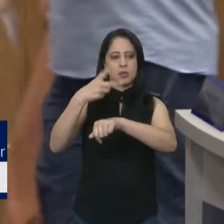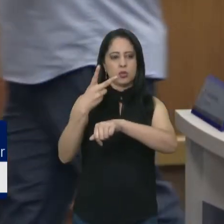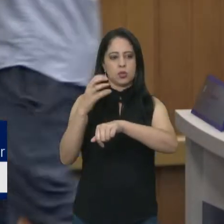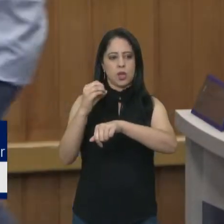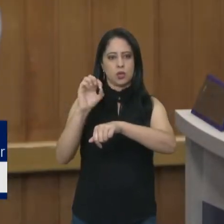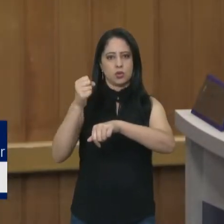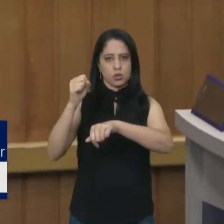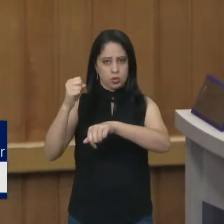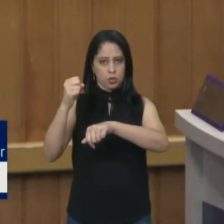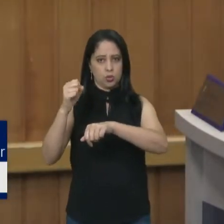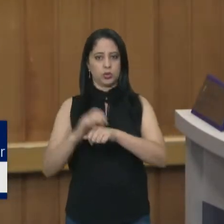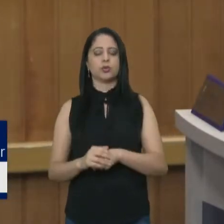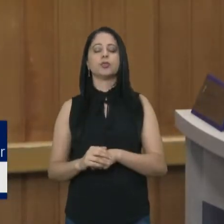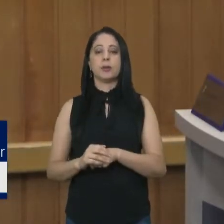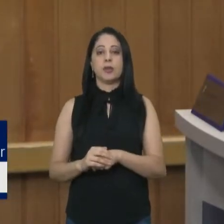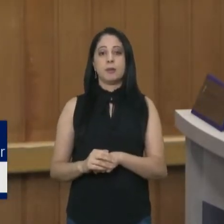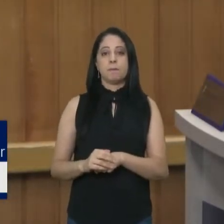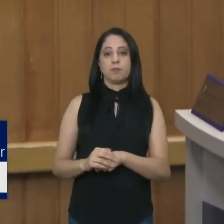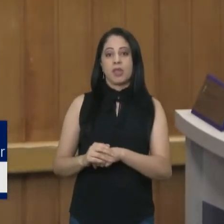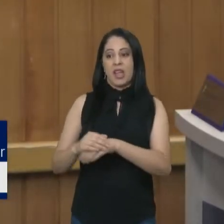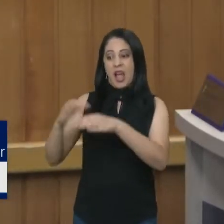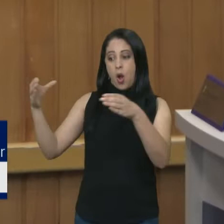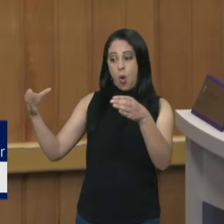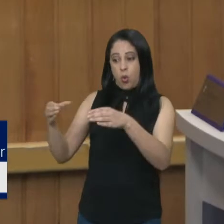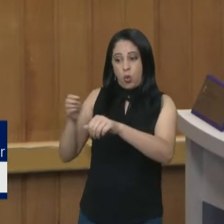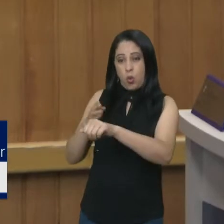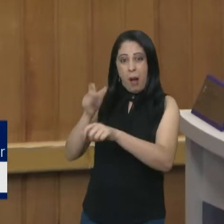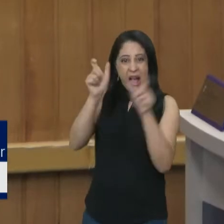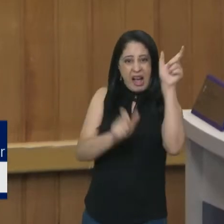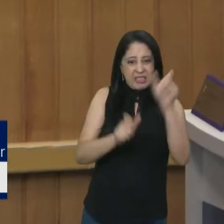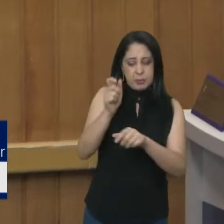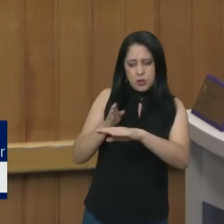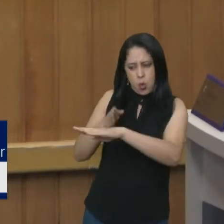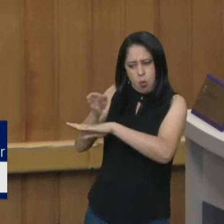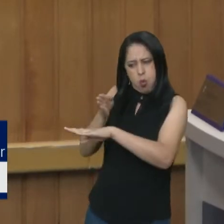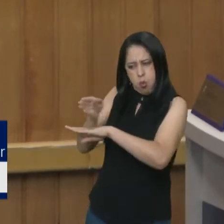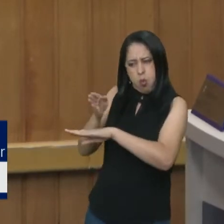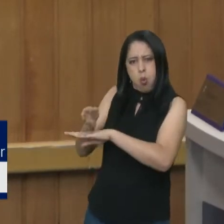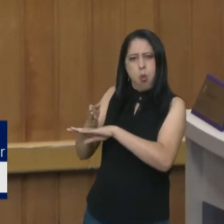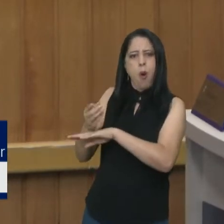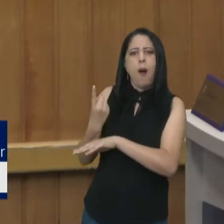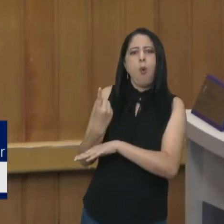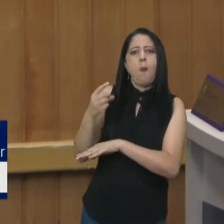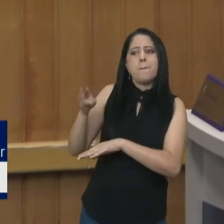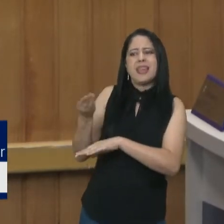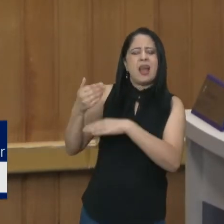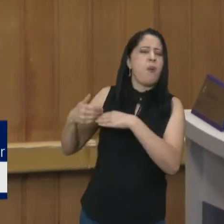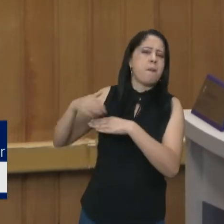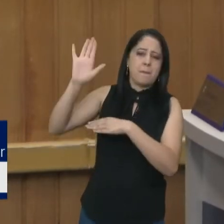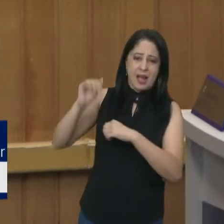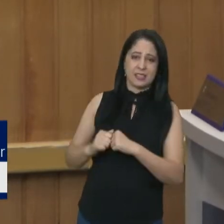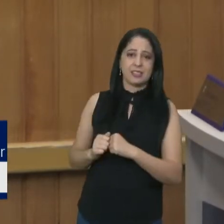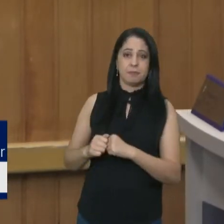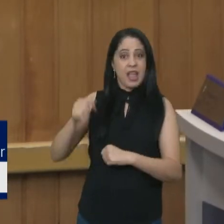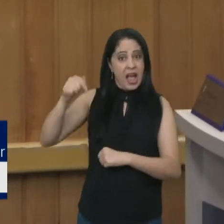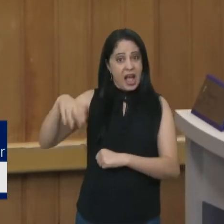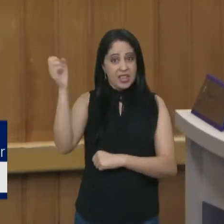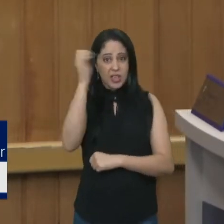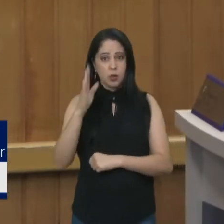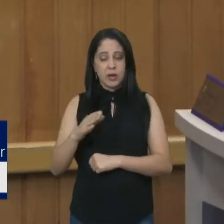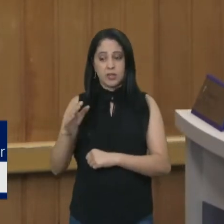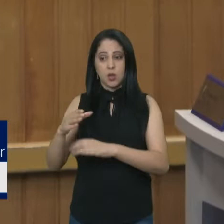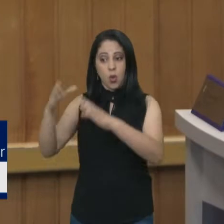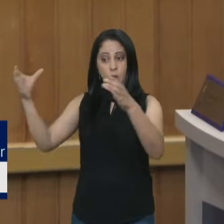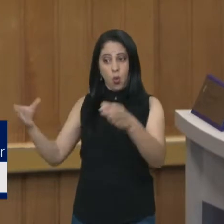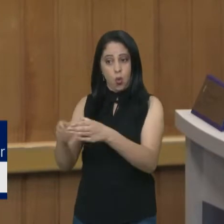400 mil sócios e 46 mil clubes. Aqui em nossa cidade, os rotarianos fazem o bem pelo bem, sempre